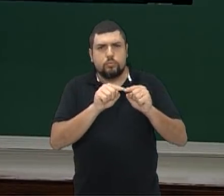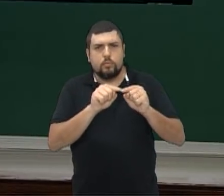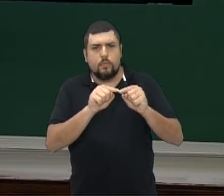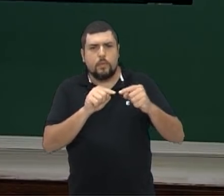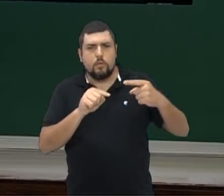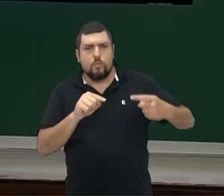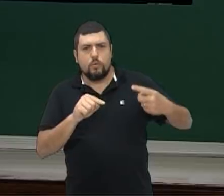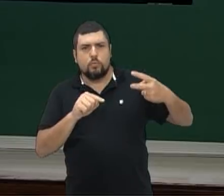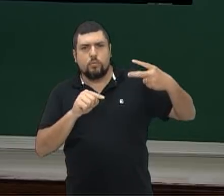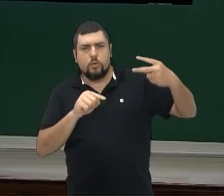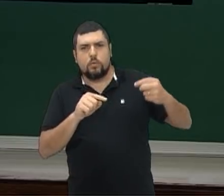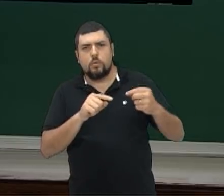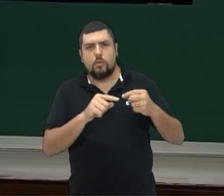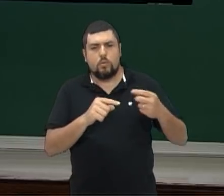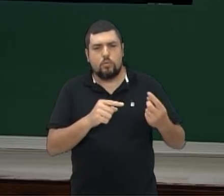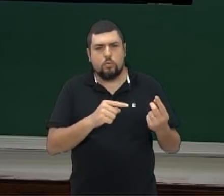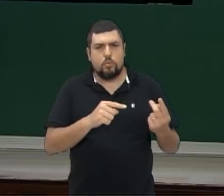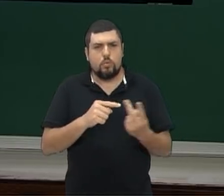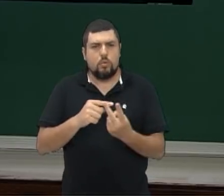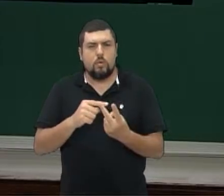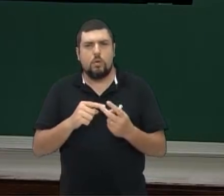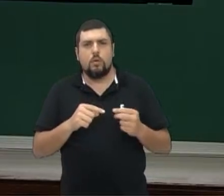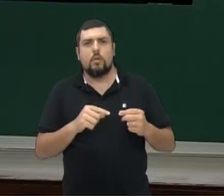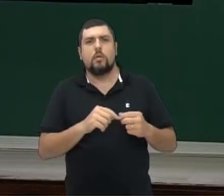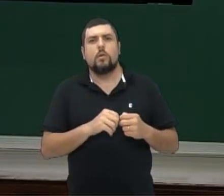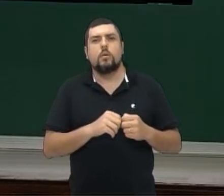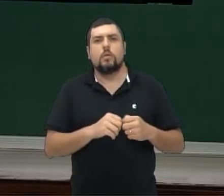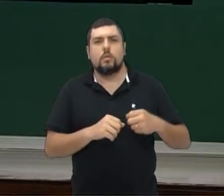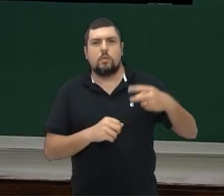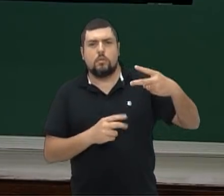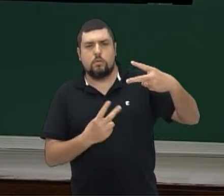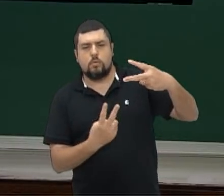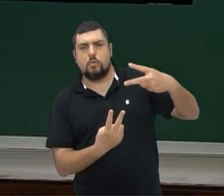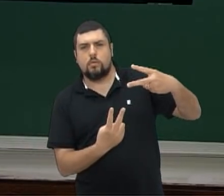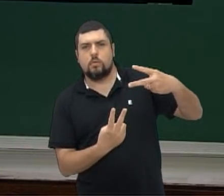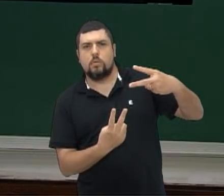medida na parte inferior e 2 na parte lateral, de um